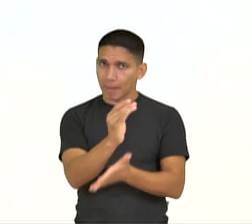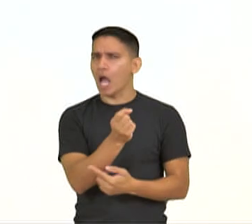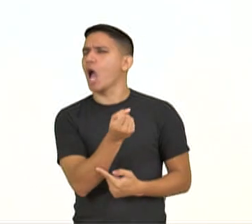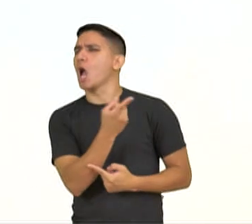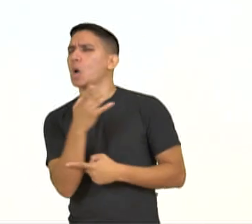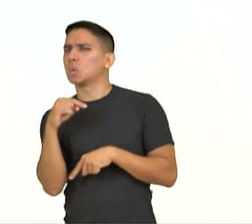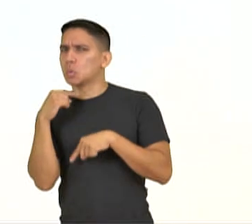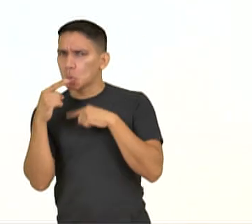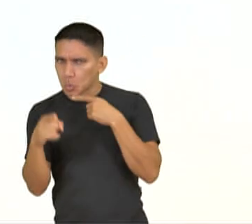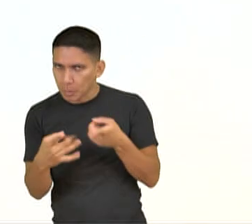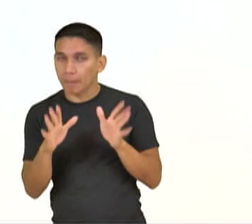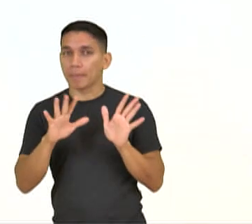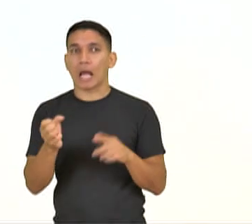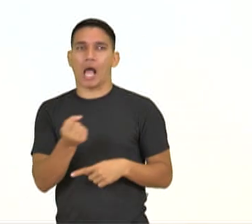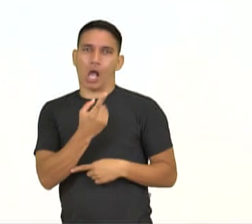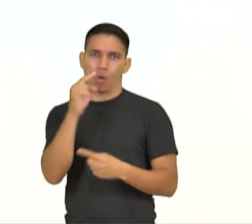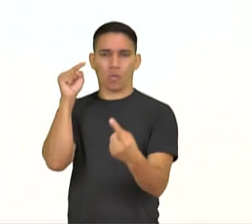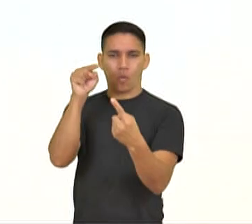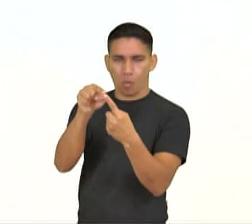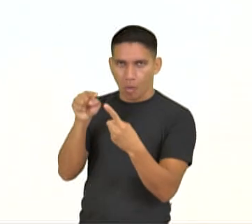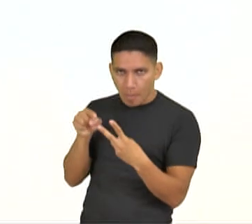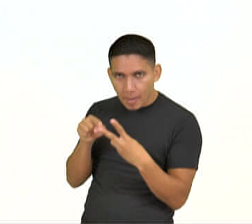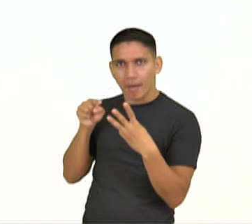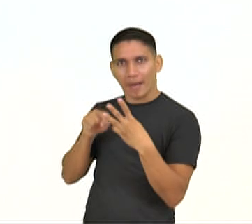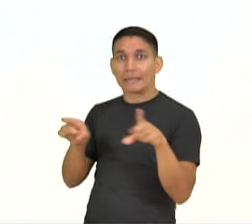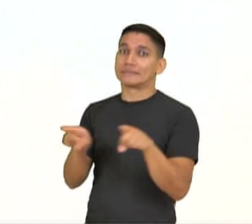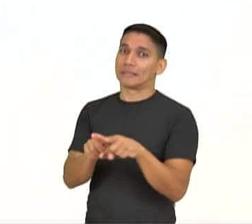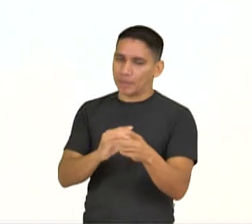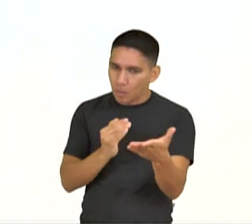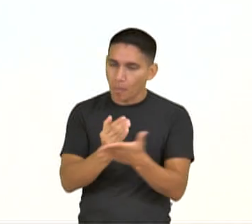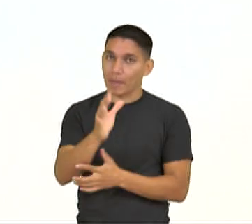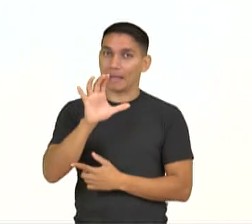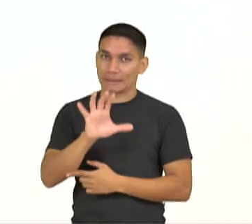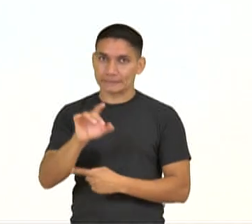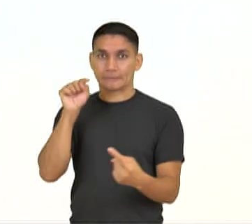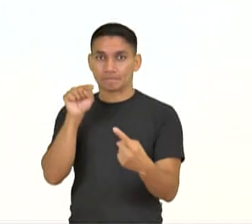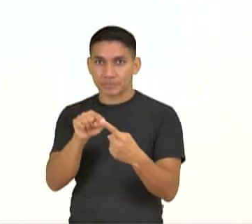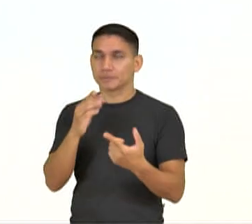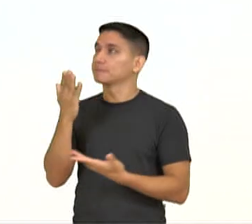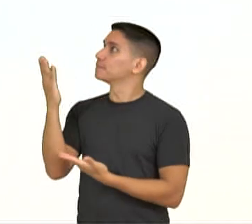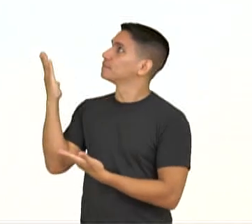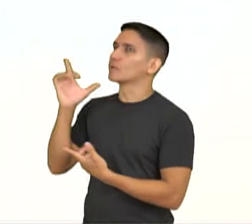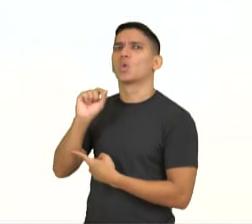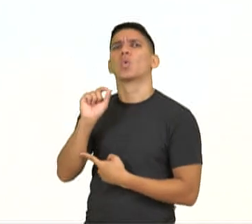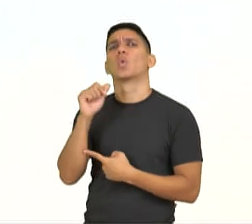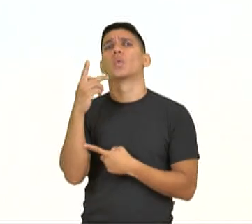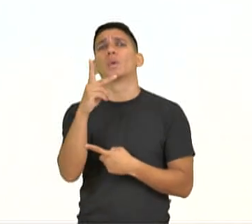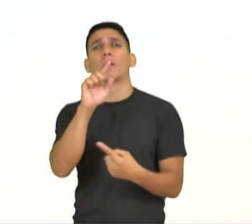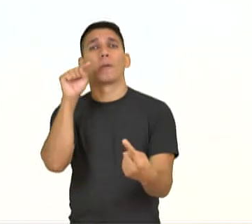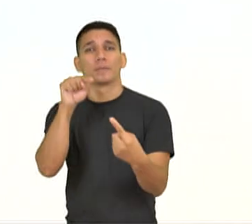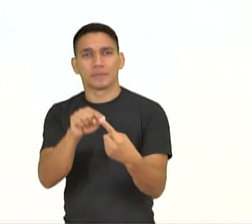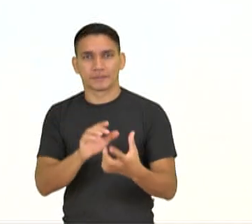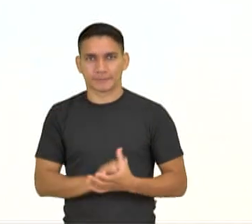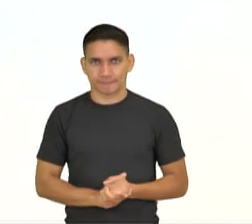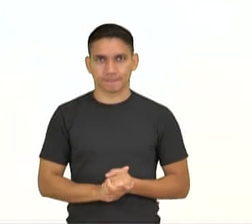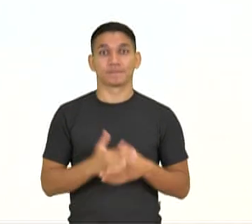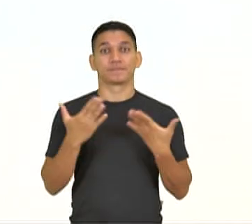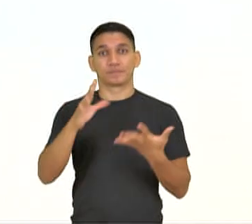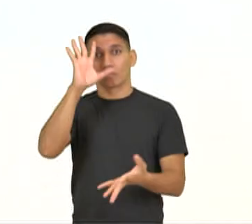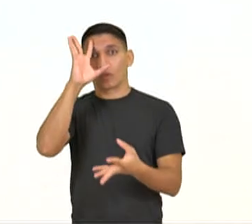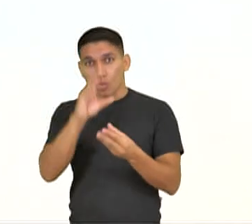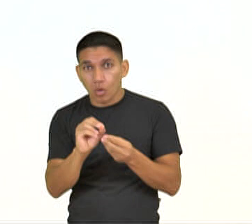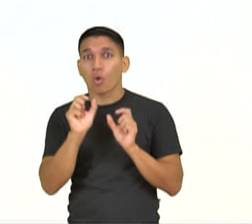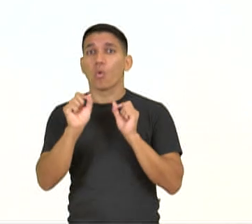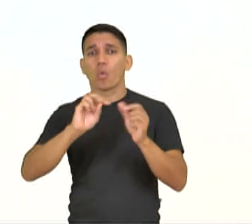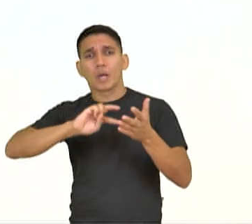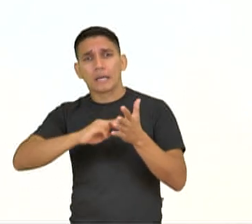Alguns objetivos, porque sempre a gente precisa partir de objetivos, certo? Então, qual é o seu objetivo? Vai lá, compreender o que